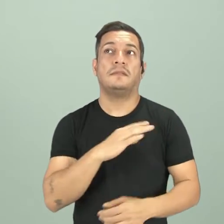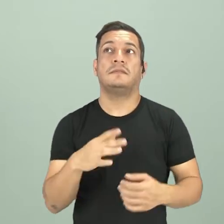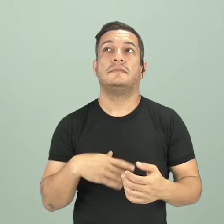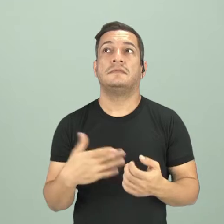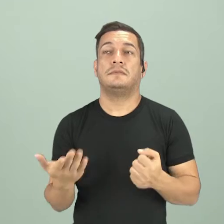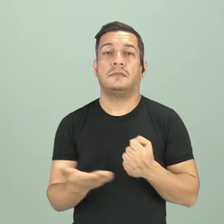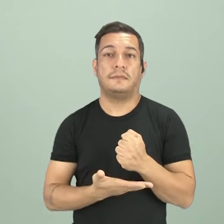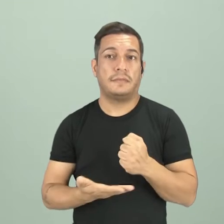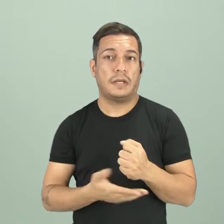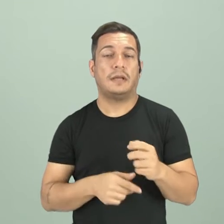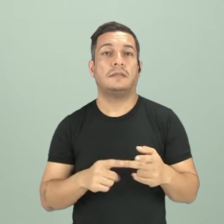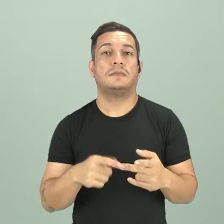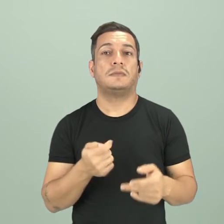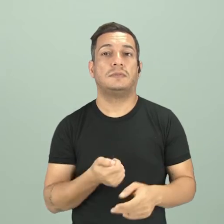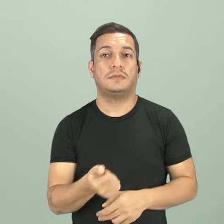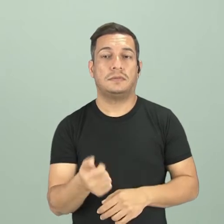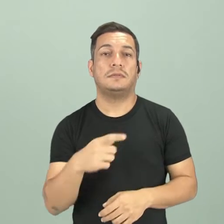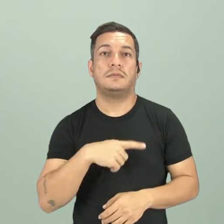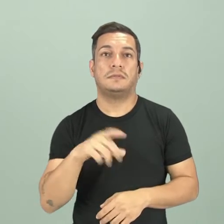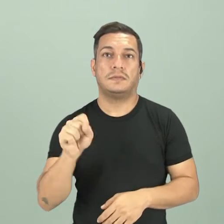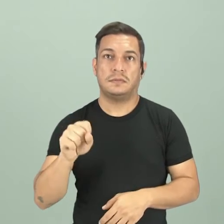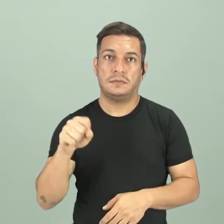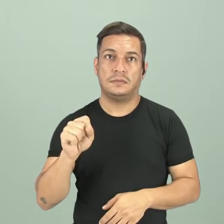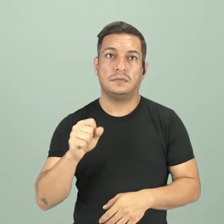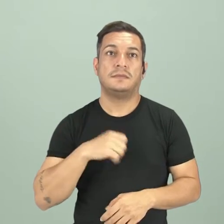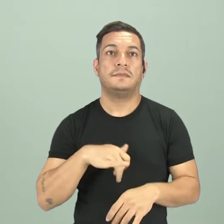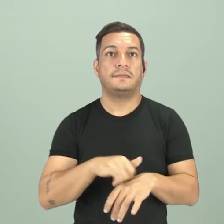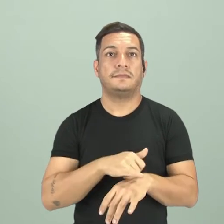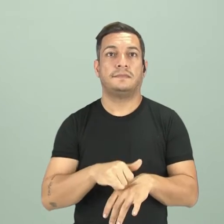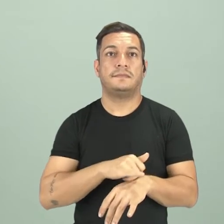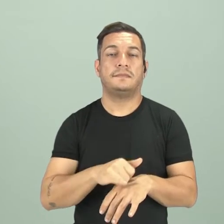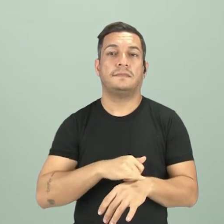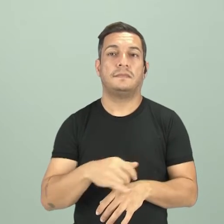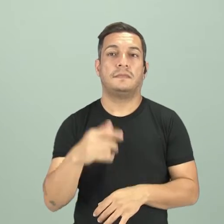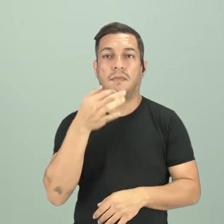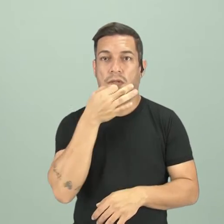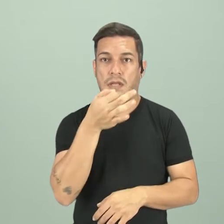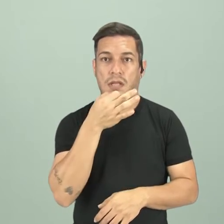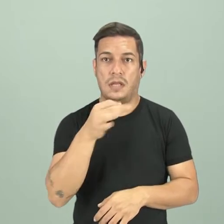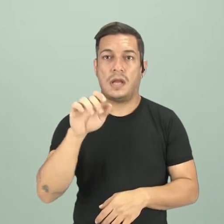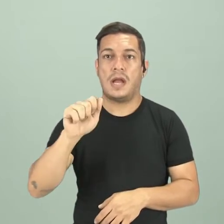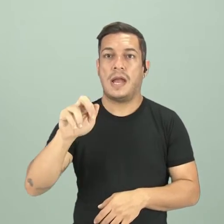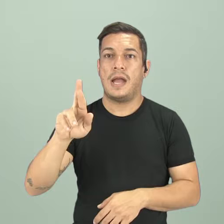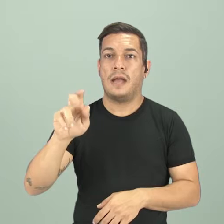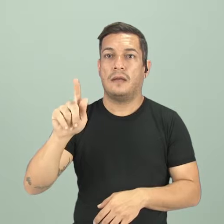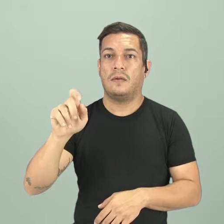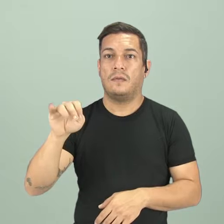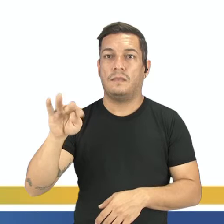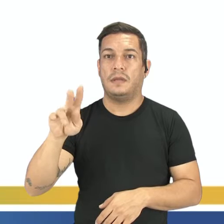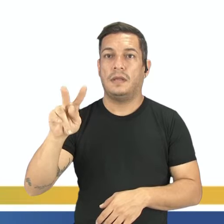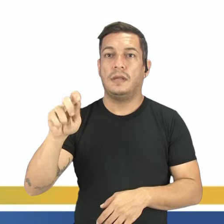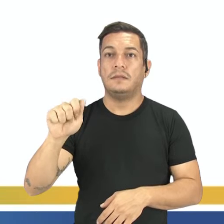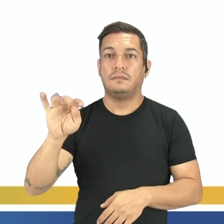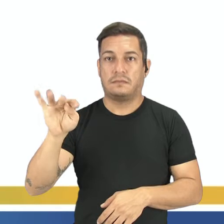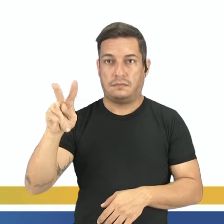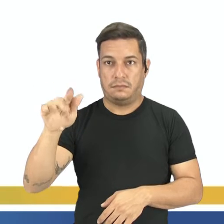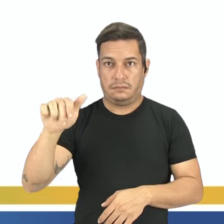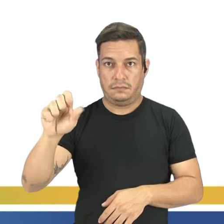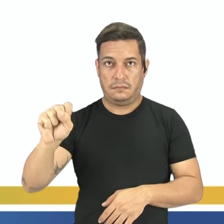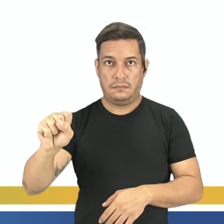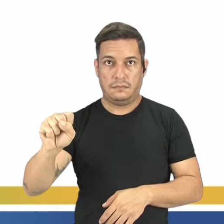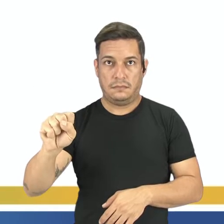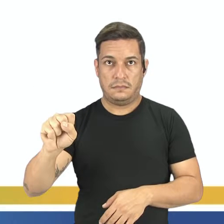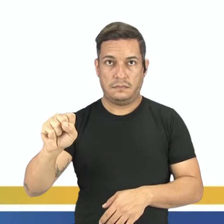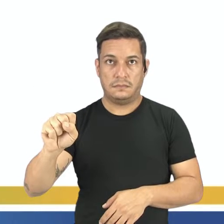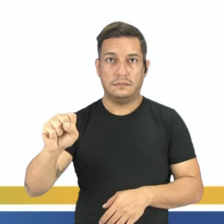modelo, alguma indicação? Temos sim, temos aqui as estratégias argumentativas, que são alguns recursos utilizados para